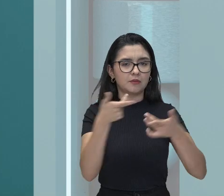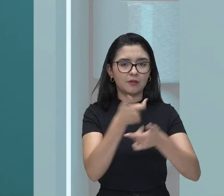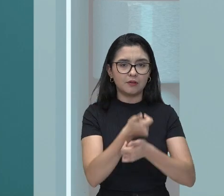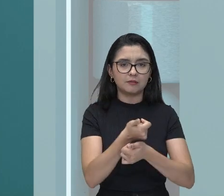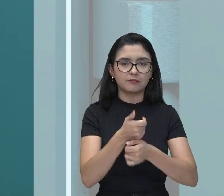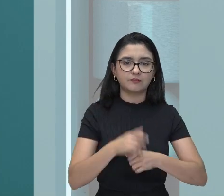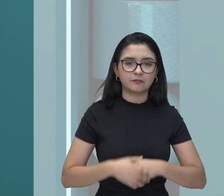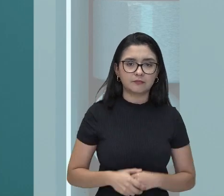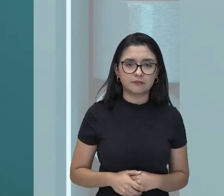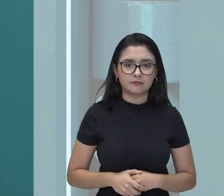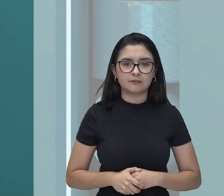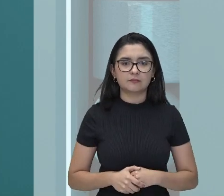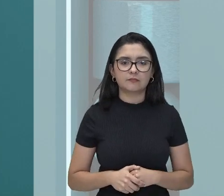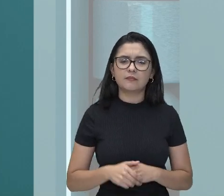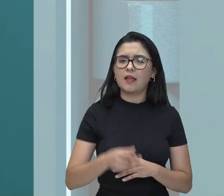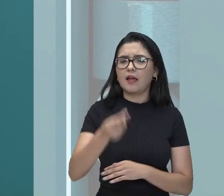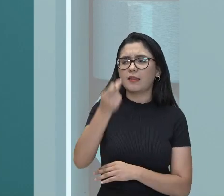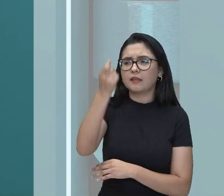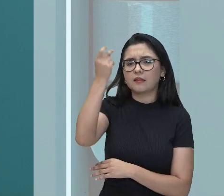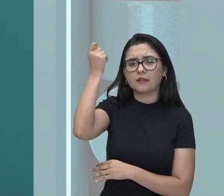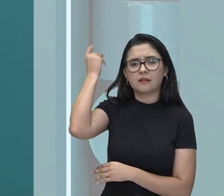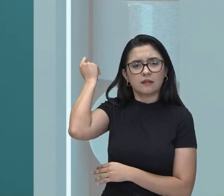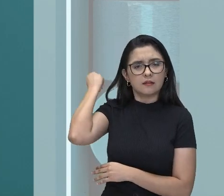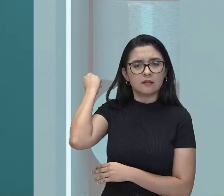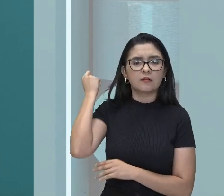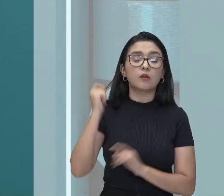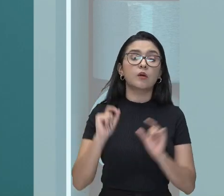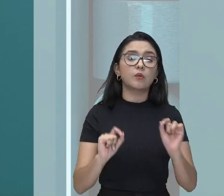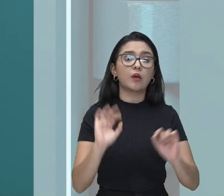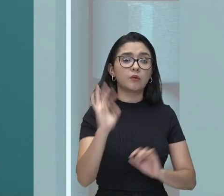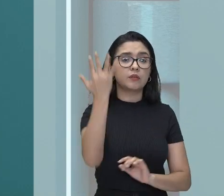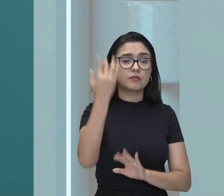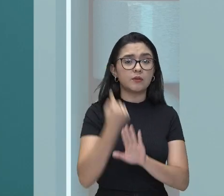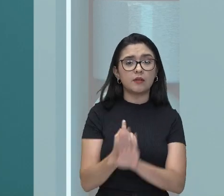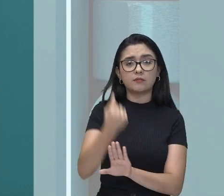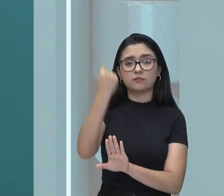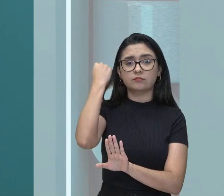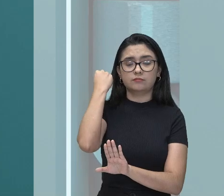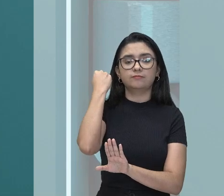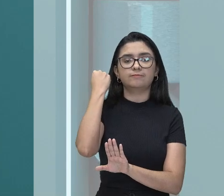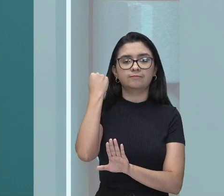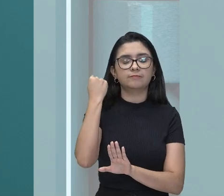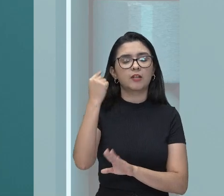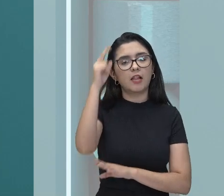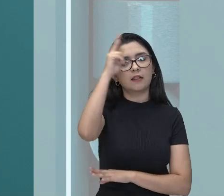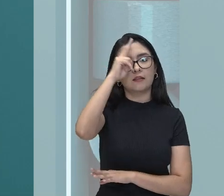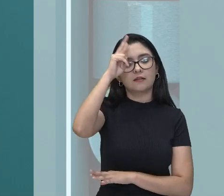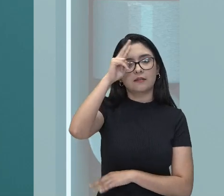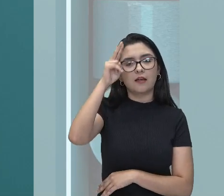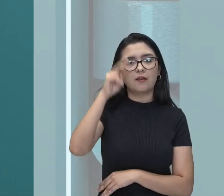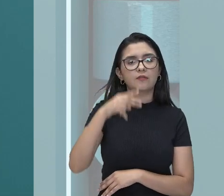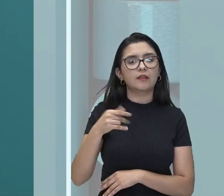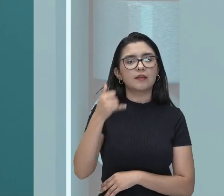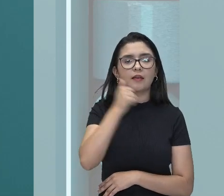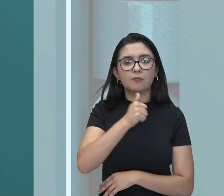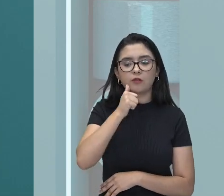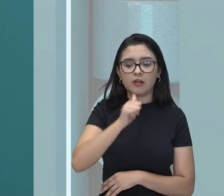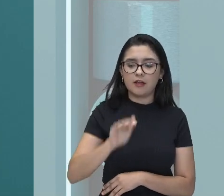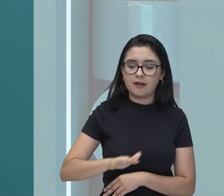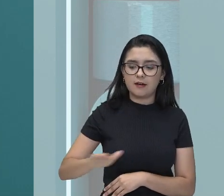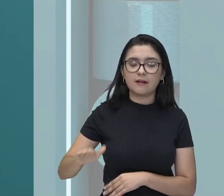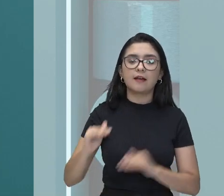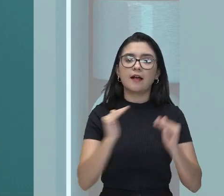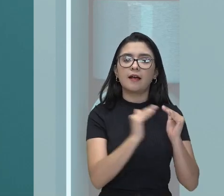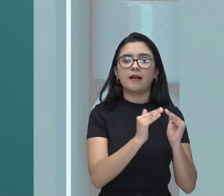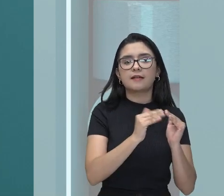né? Naqueles tempos, está contando um fato do passado, que ela se lembrava quando era criança na casa da vovó. E